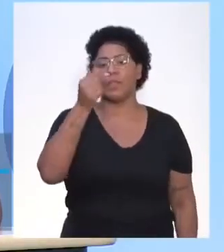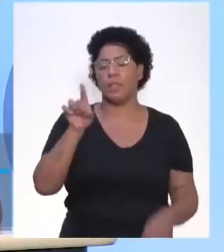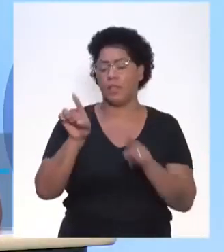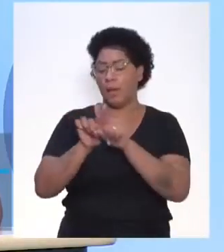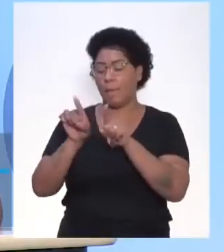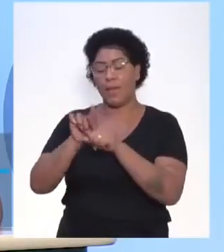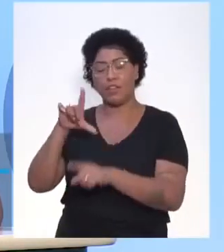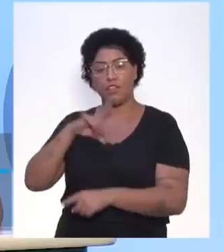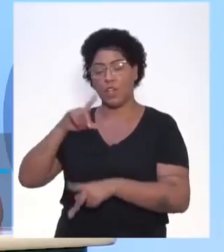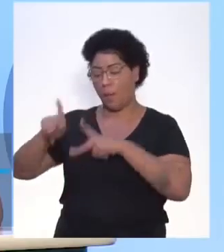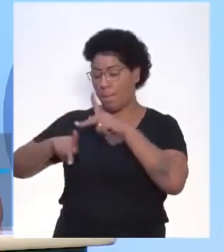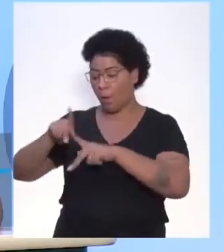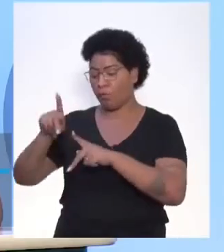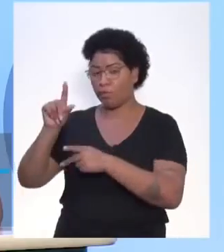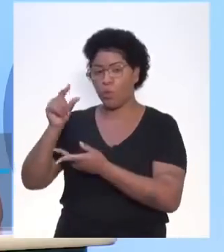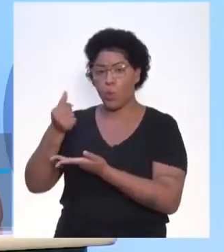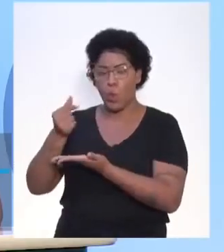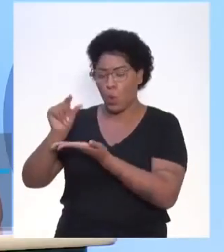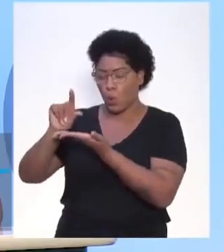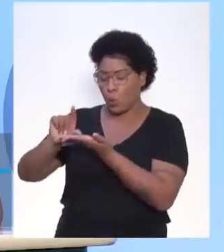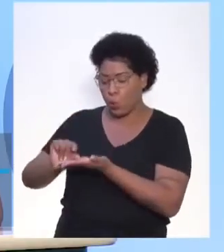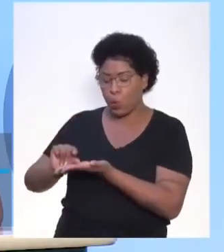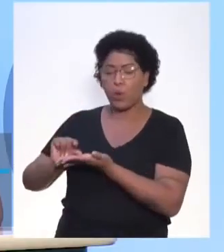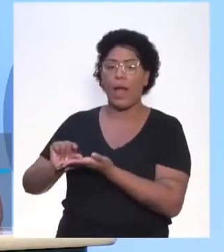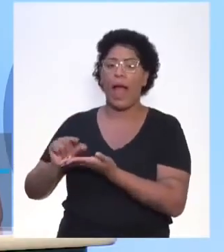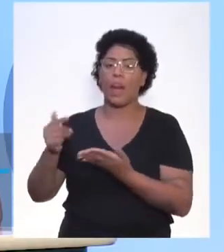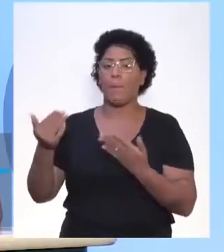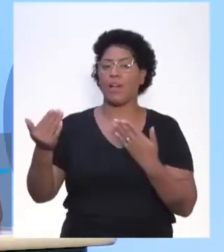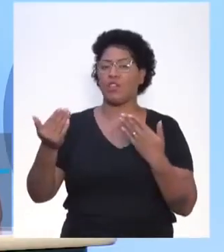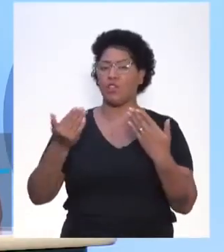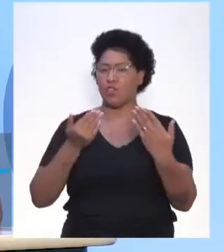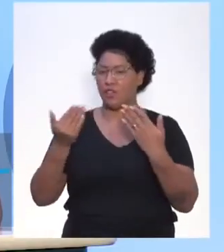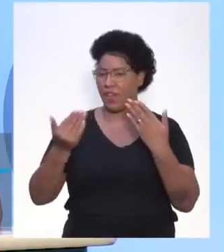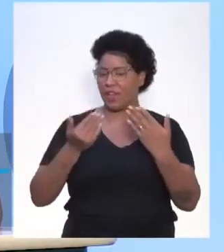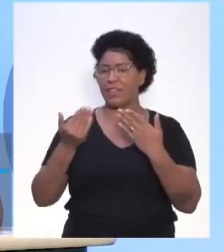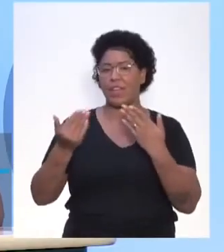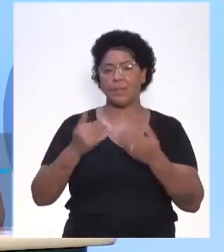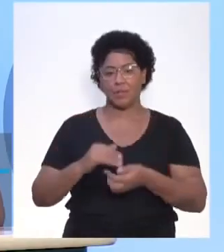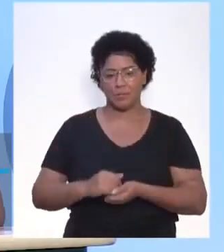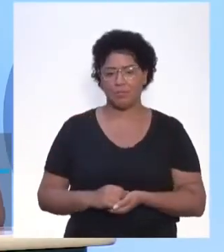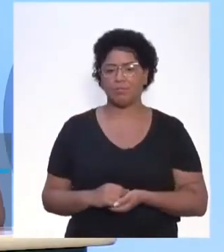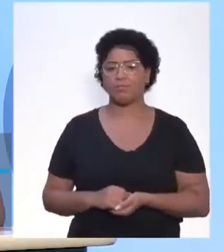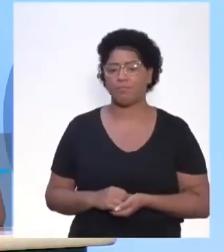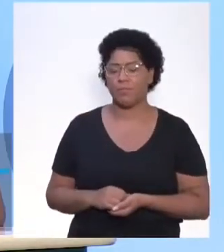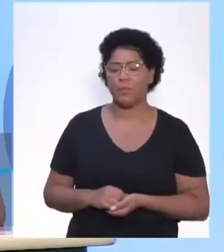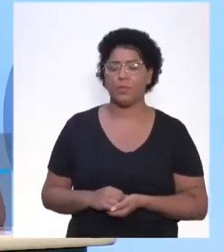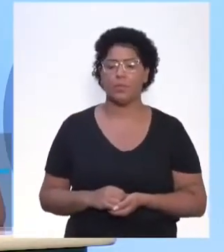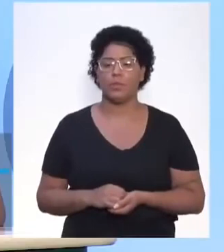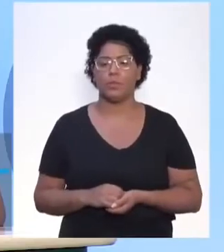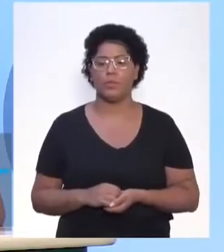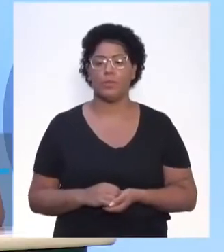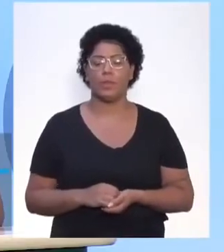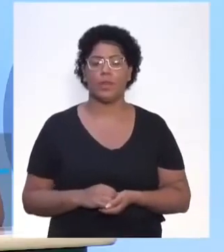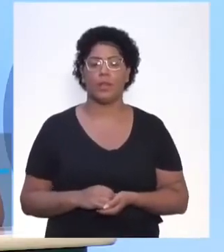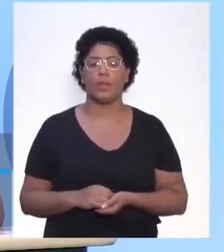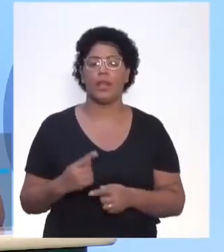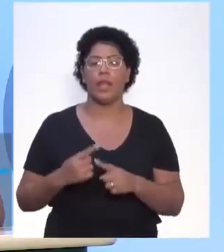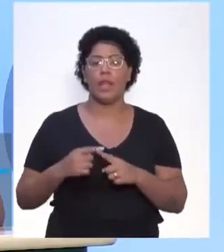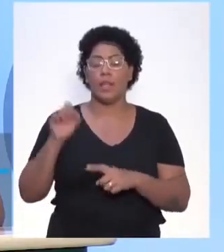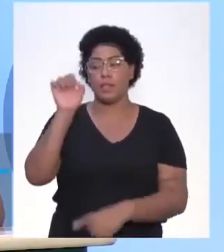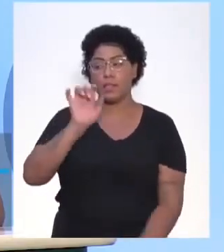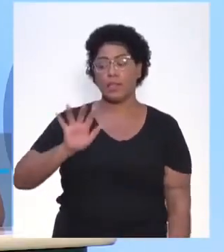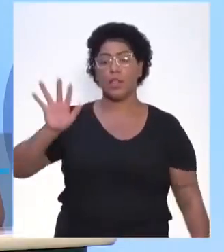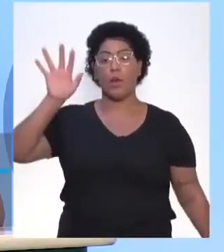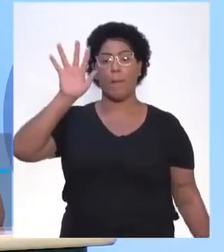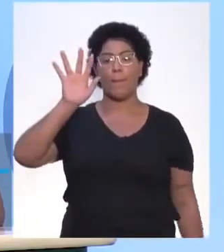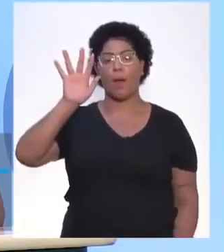isso vai fazer parte desse escopo que vai justificar ideologicamente as ações dessas potências europeias nesses